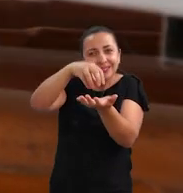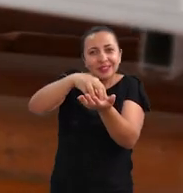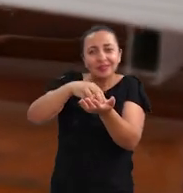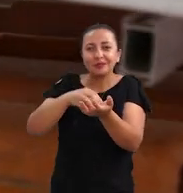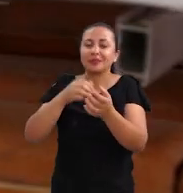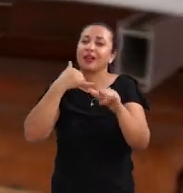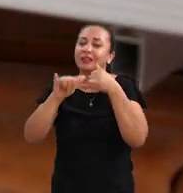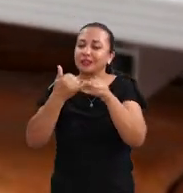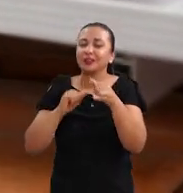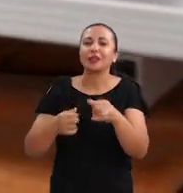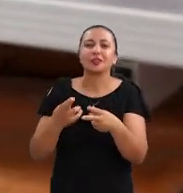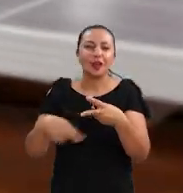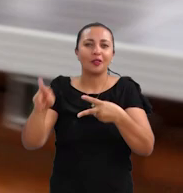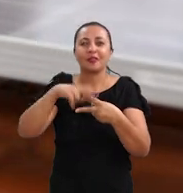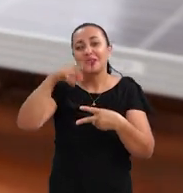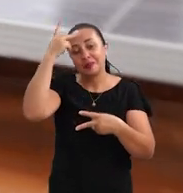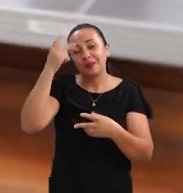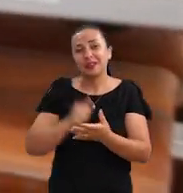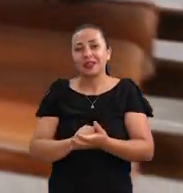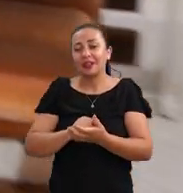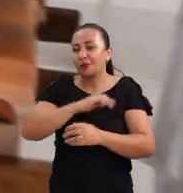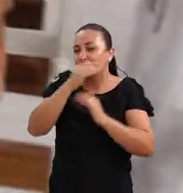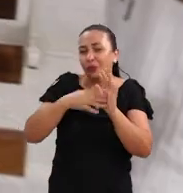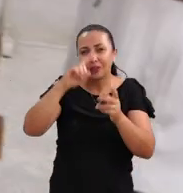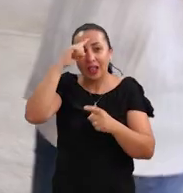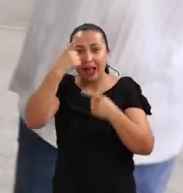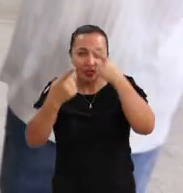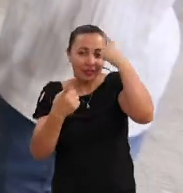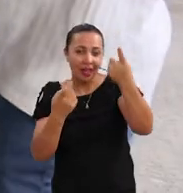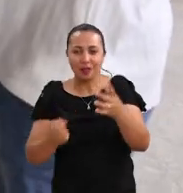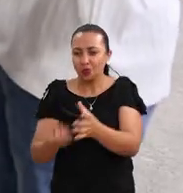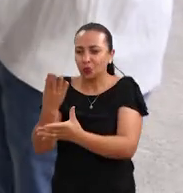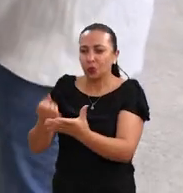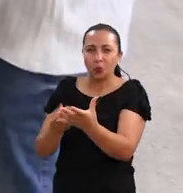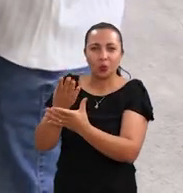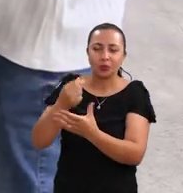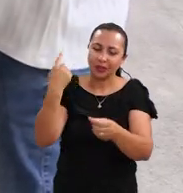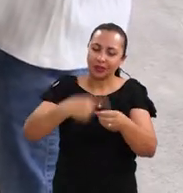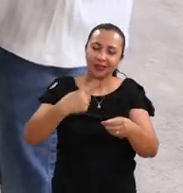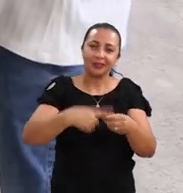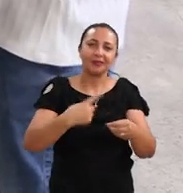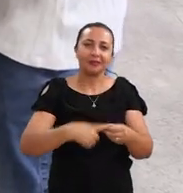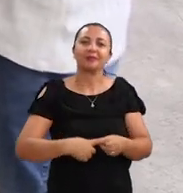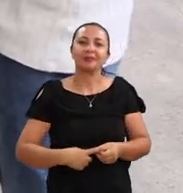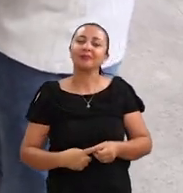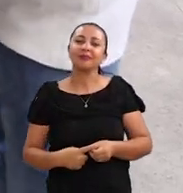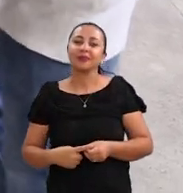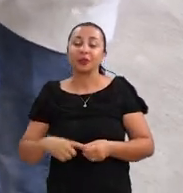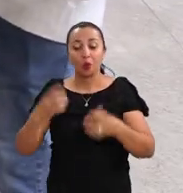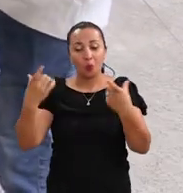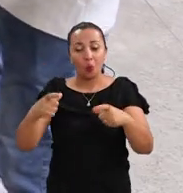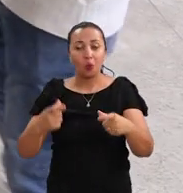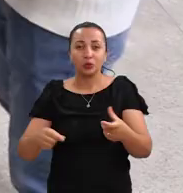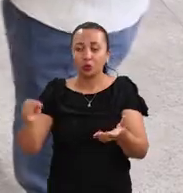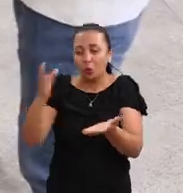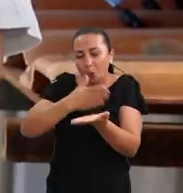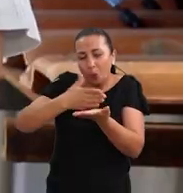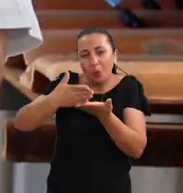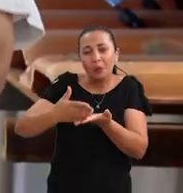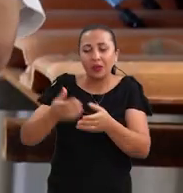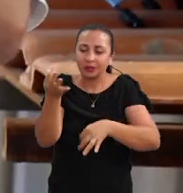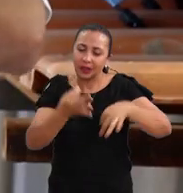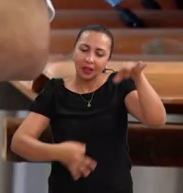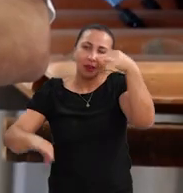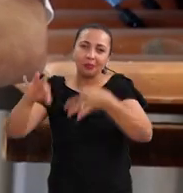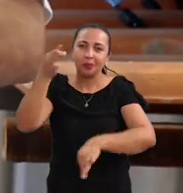gente deseja que ele seja o guarda-chuva de todas essas ideias, né? Esse centro de referência, onde o ponto central